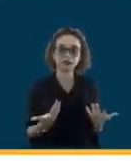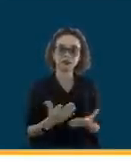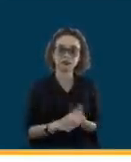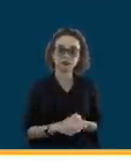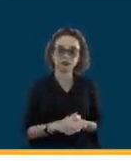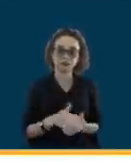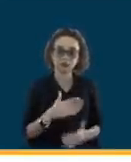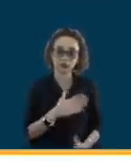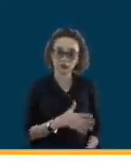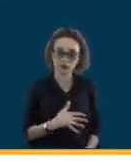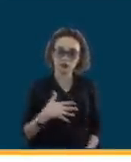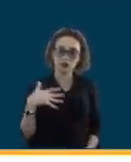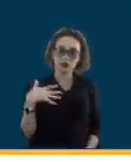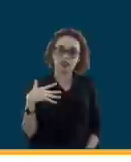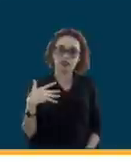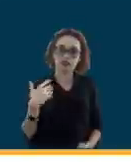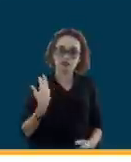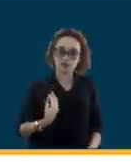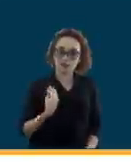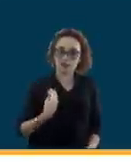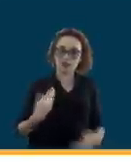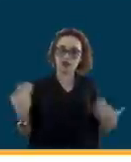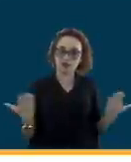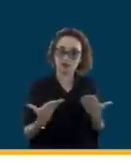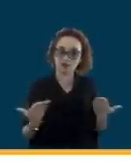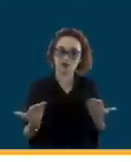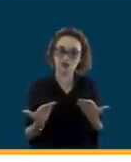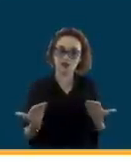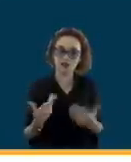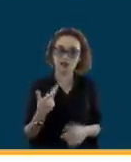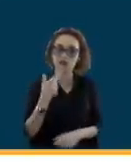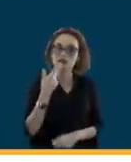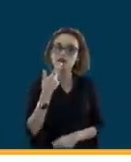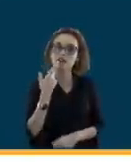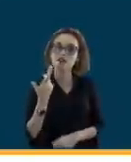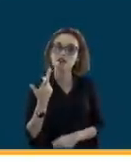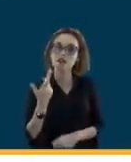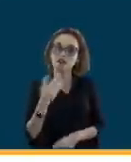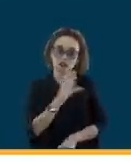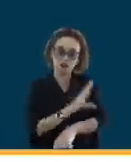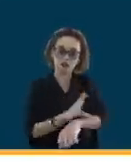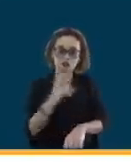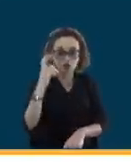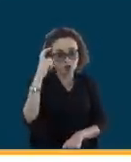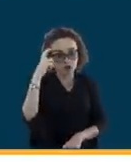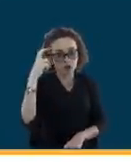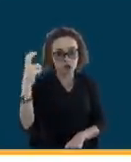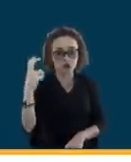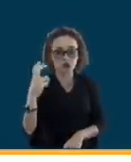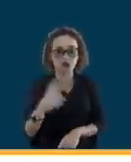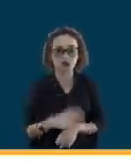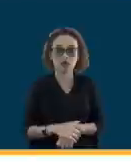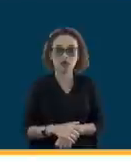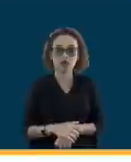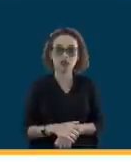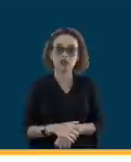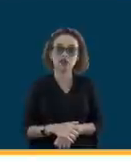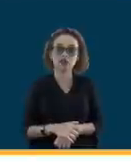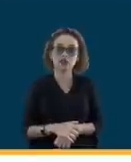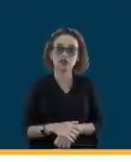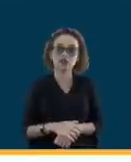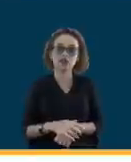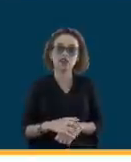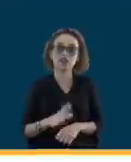prazer estar aqui agora para falar sobre cultura, se bem que nós estamos aqui diante